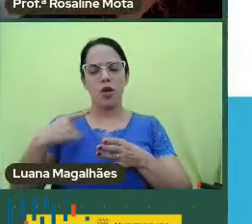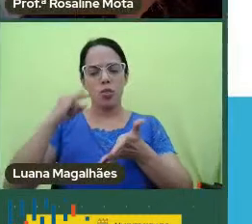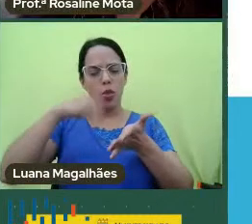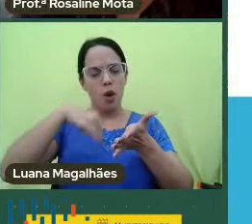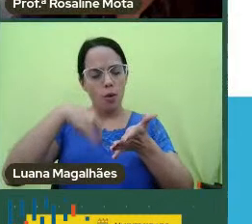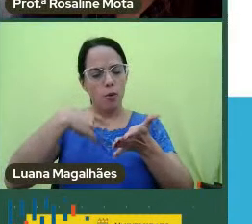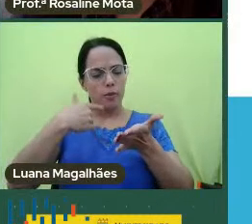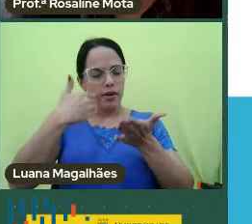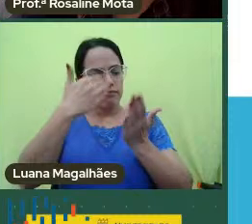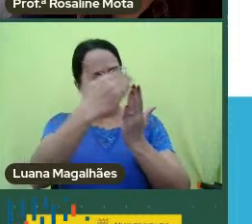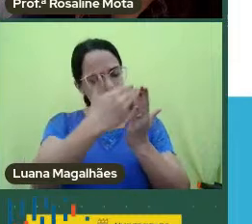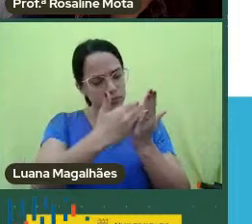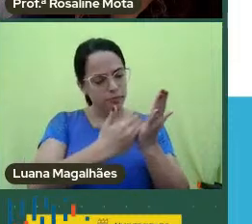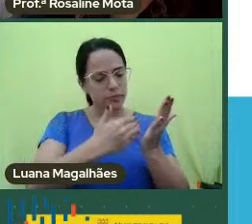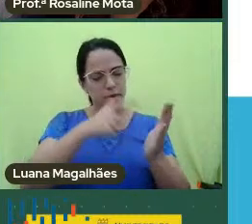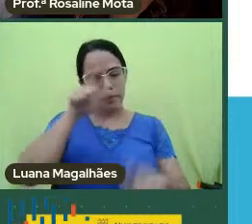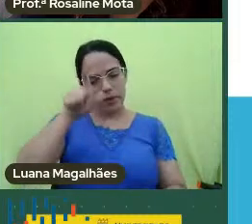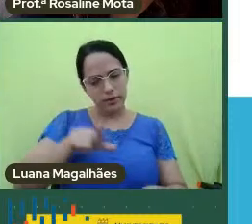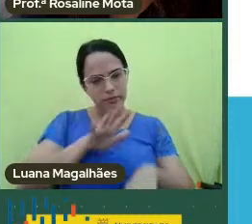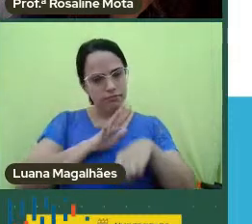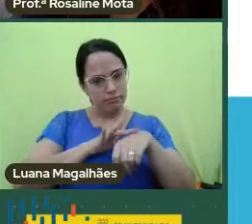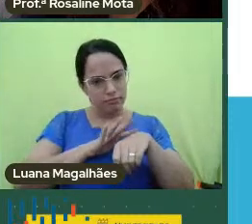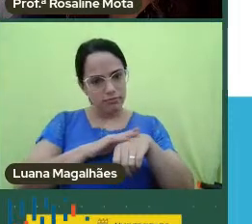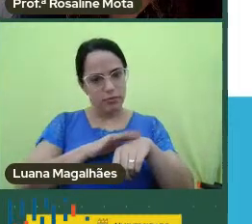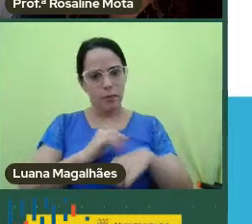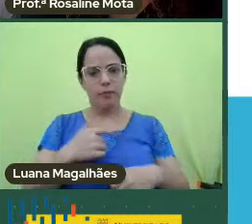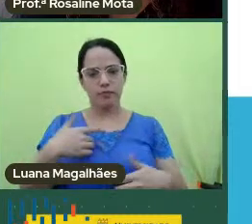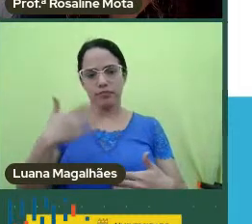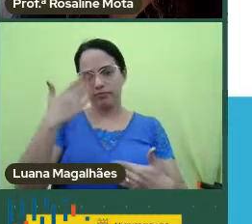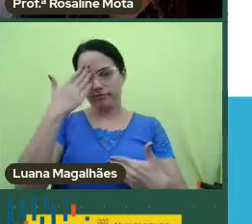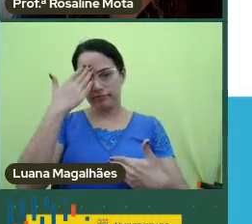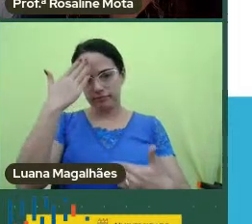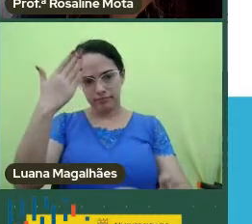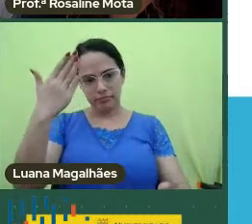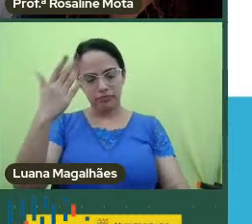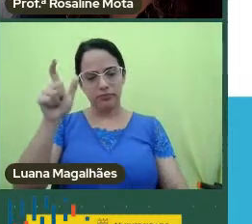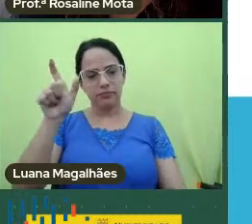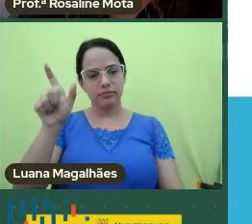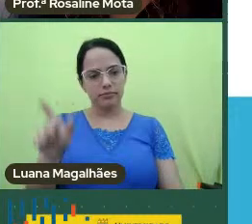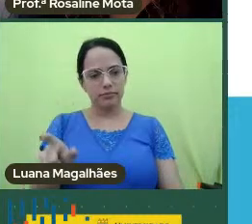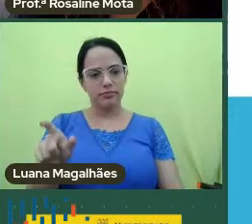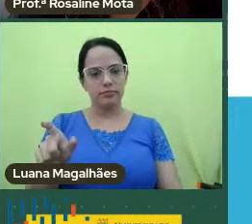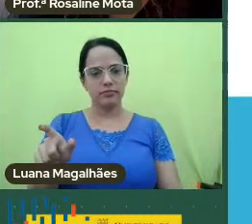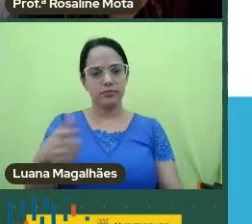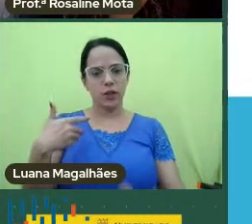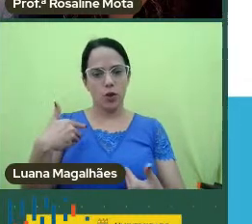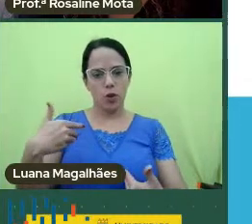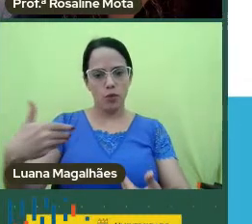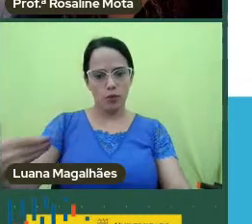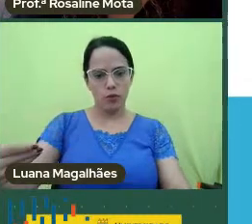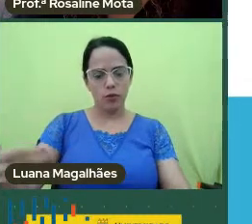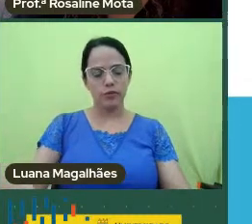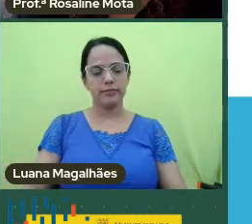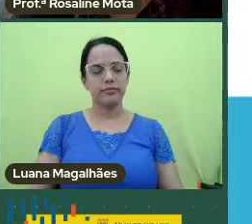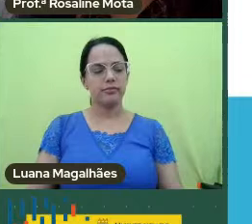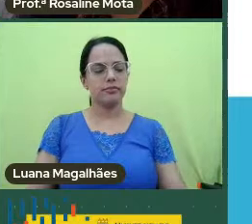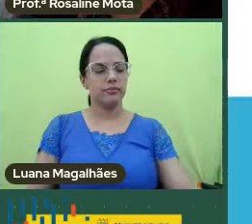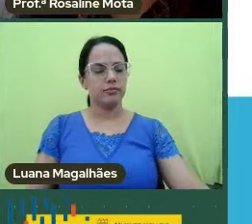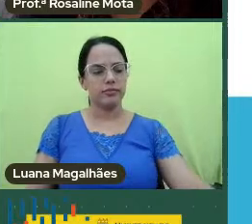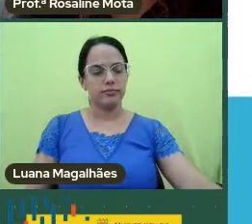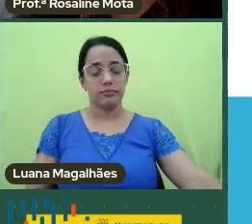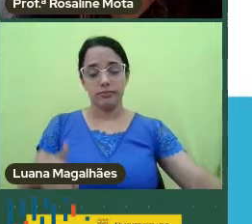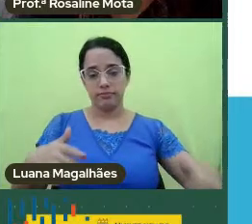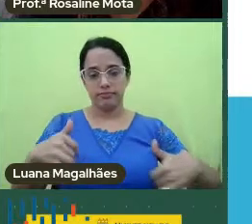documentos. Então, agradeço imensamente pelo convite. É sempre uma honra estar aqui